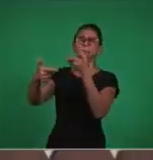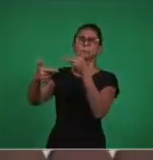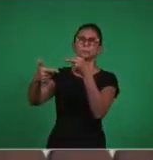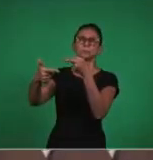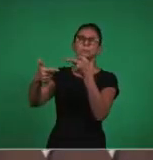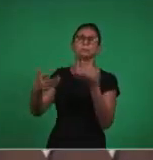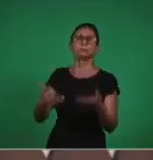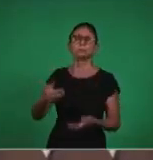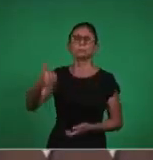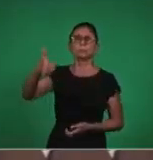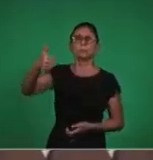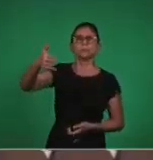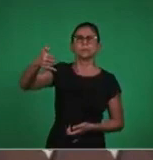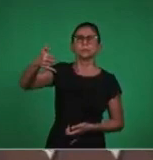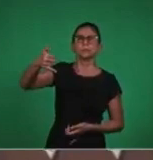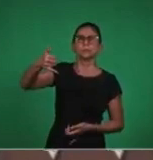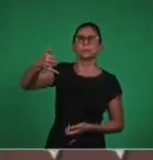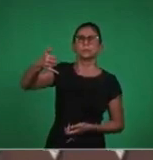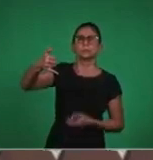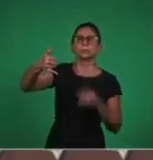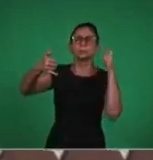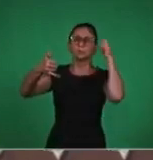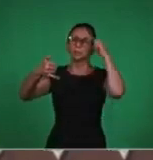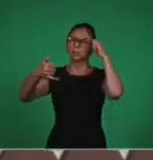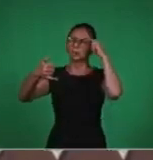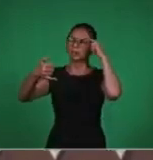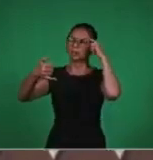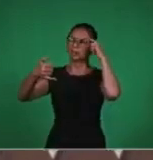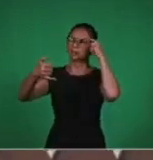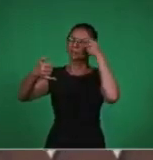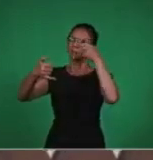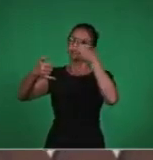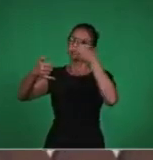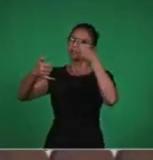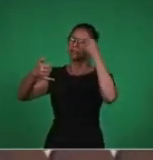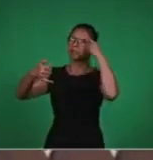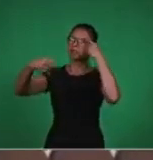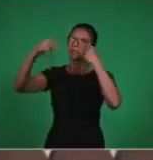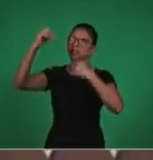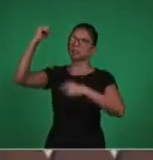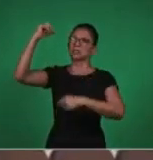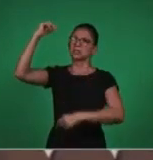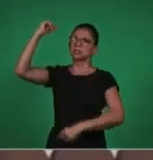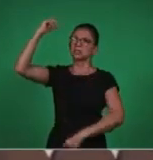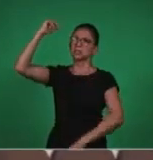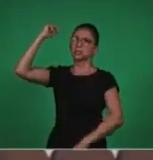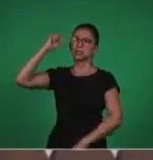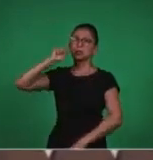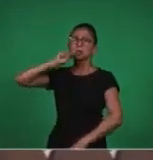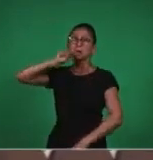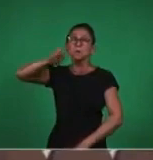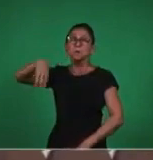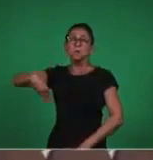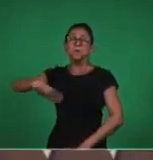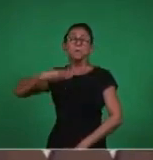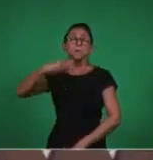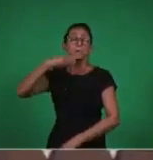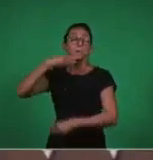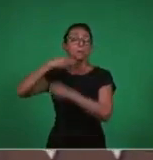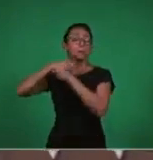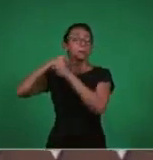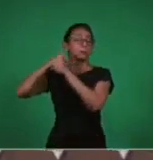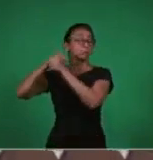eu acho, eu penso que na era cambriana, que é de não sei quantos bilhões de anos, eu não sei porque é tanto